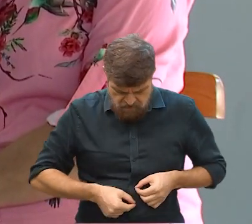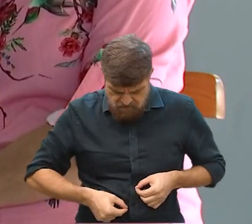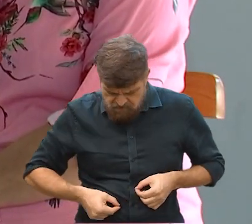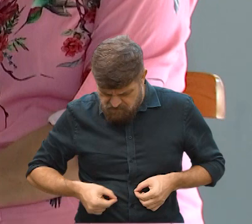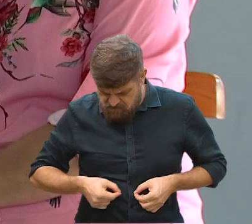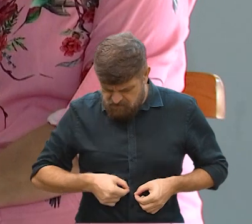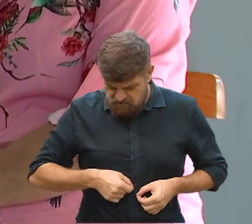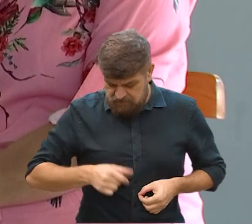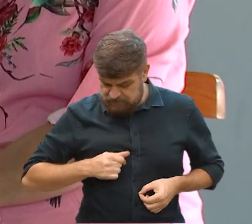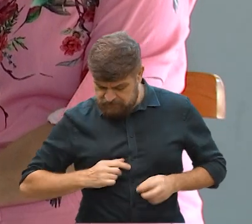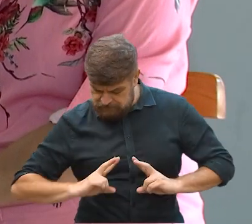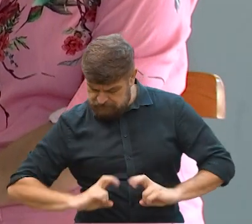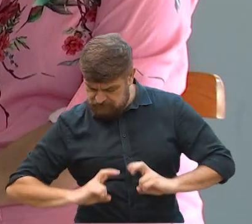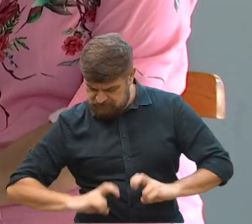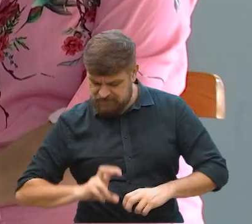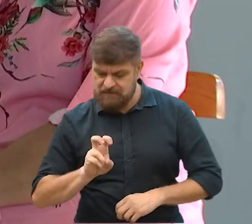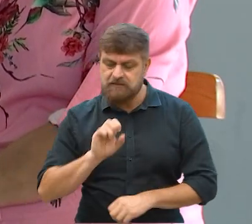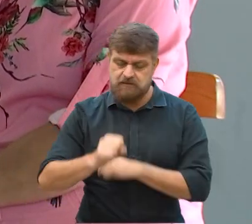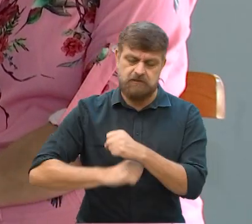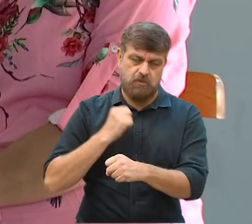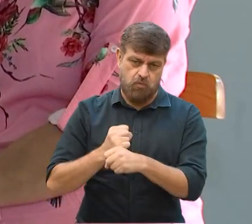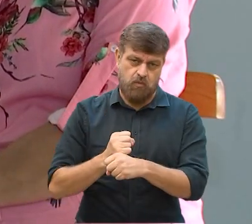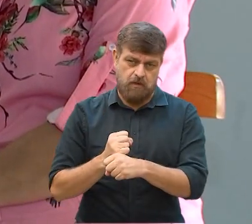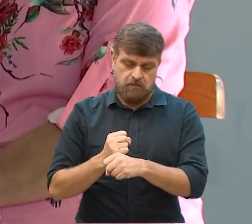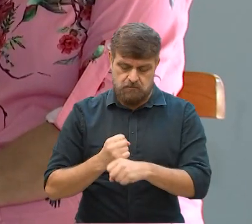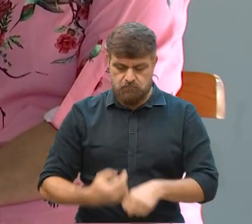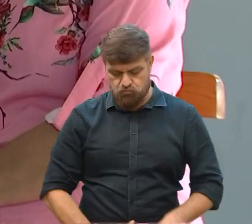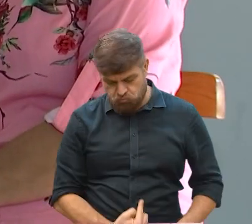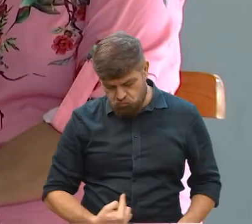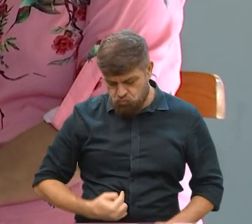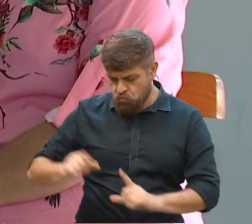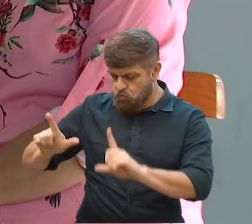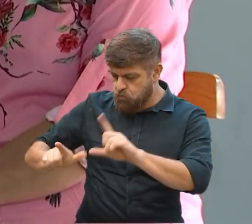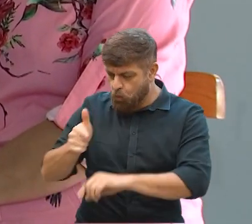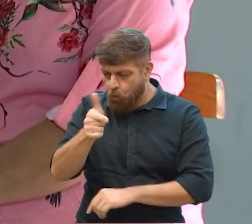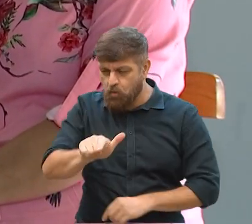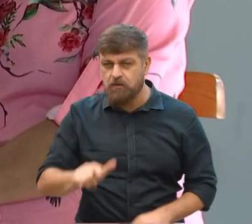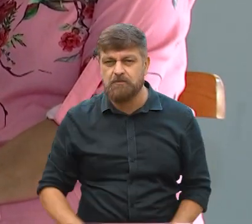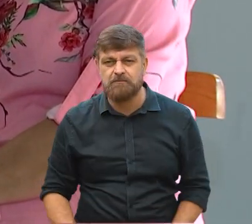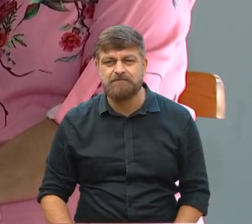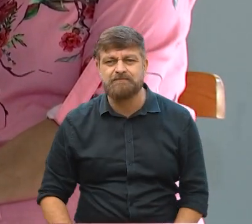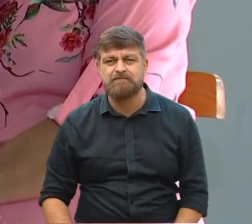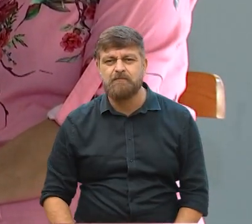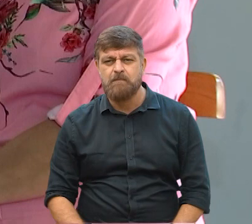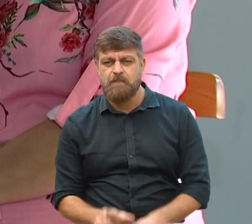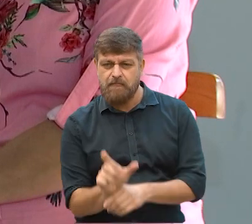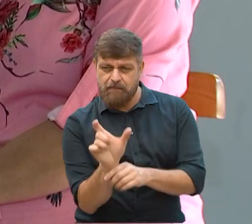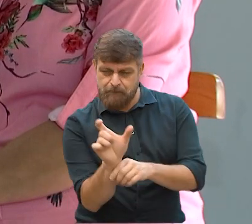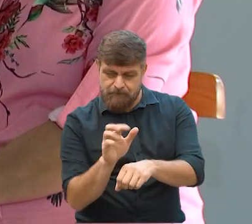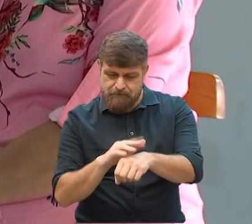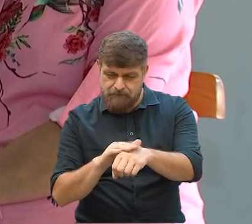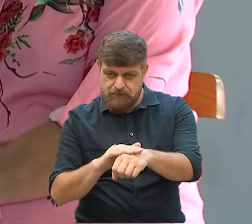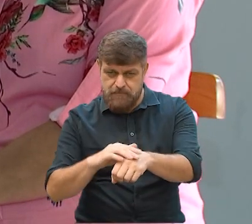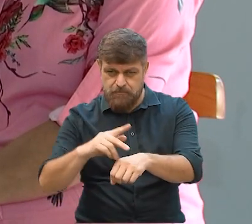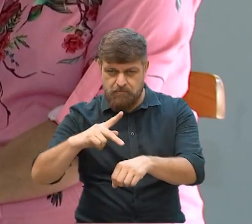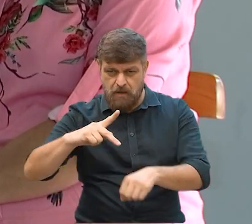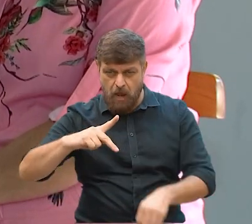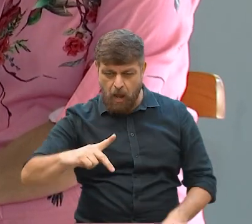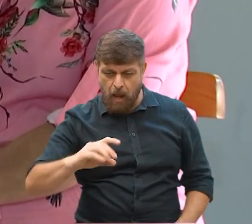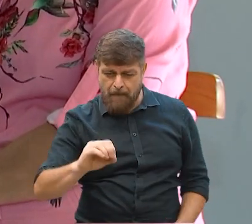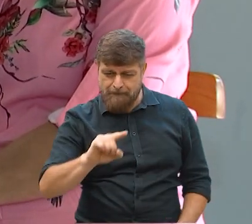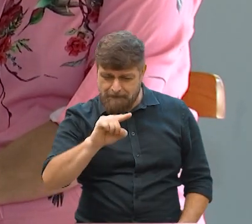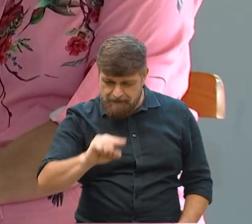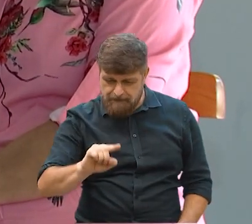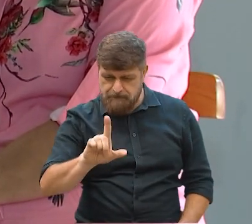pode ser repetido depois de 5 anos, por exemplo. No caso dos pólipos, quando o exame